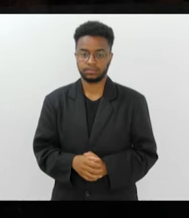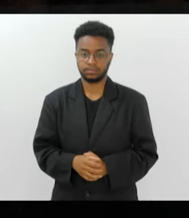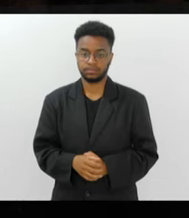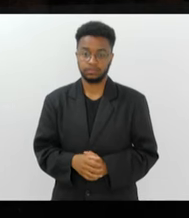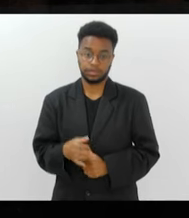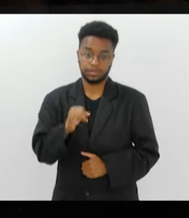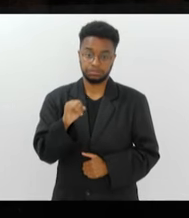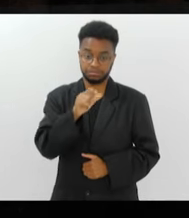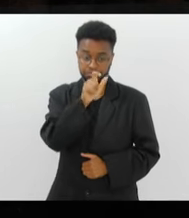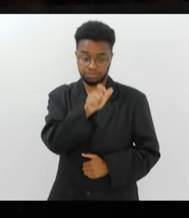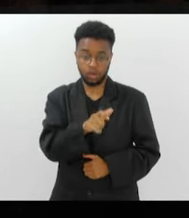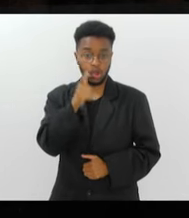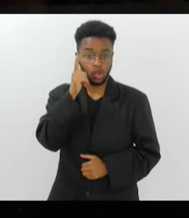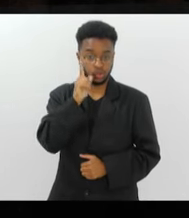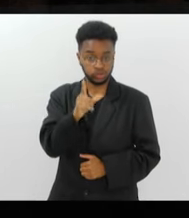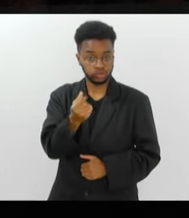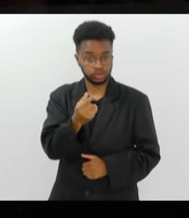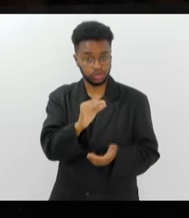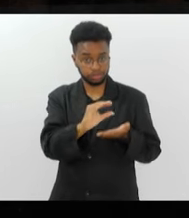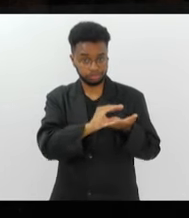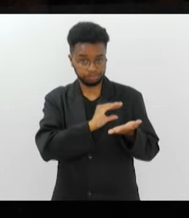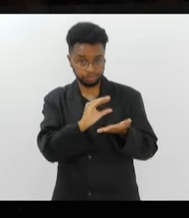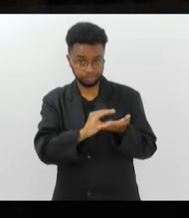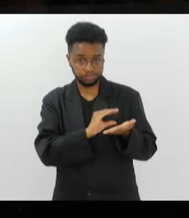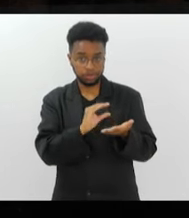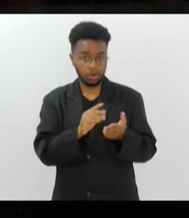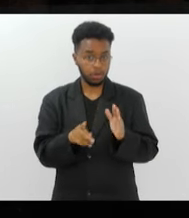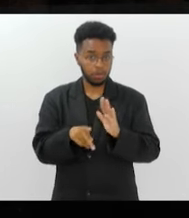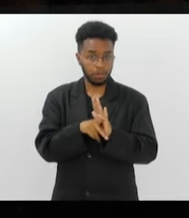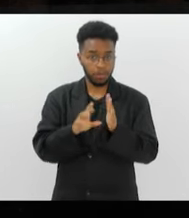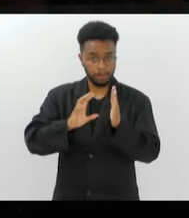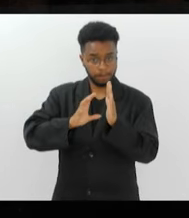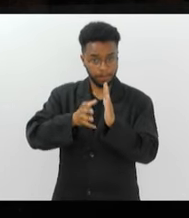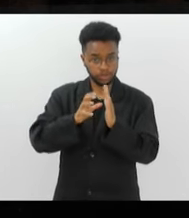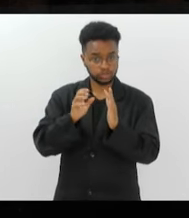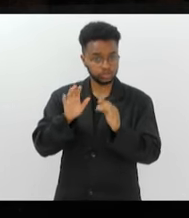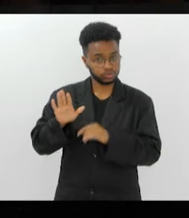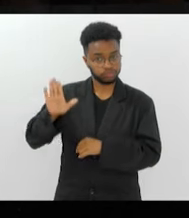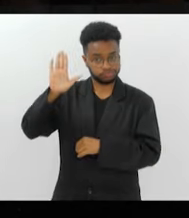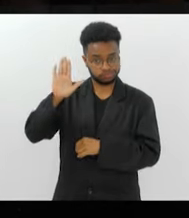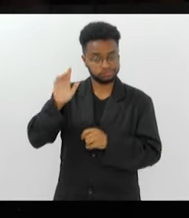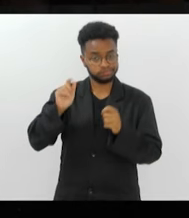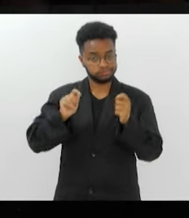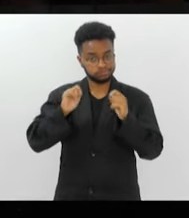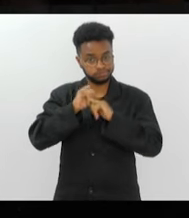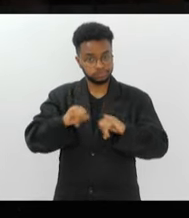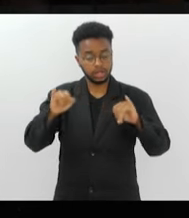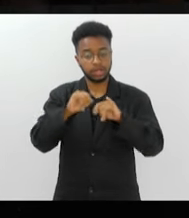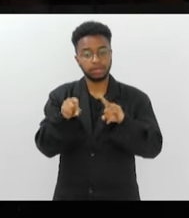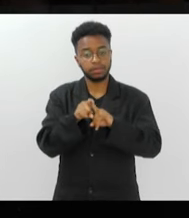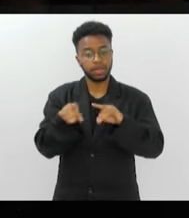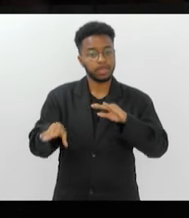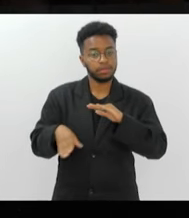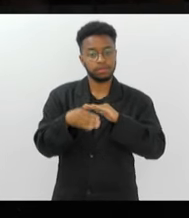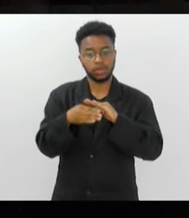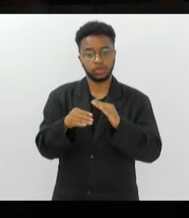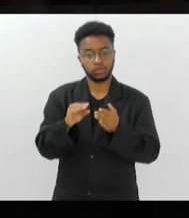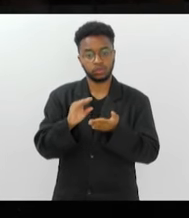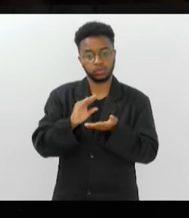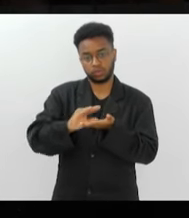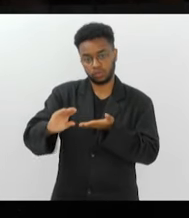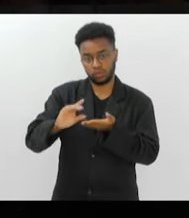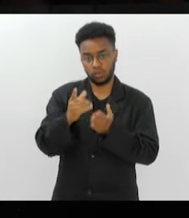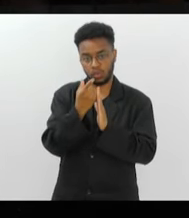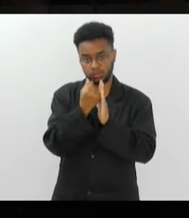conseguido recursos do fundo de campanha do seu partido e mais emendas de orçamento